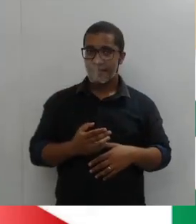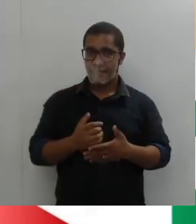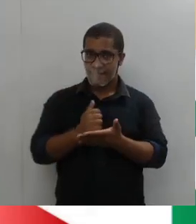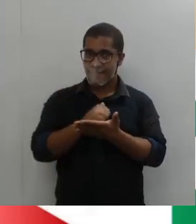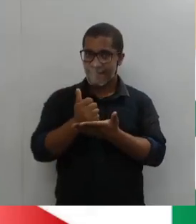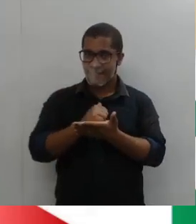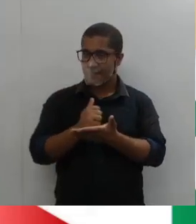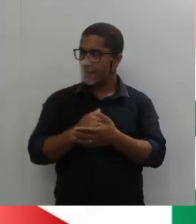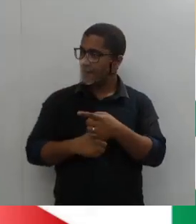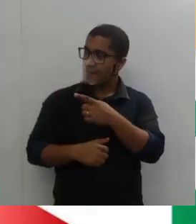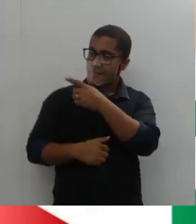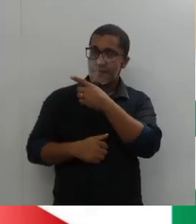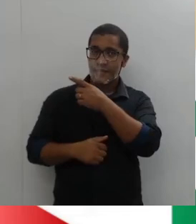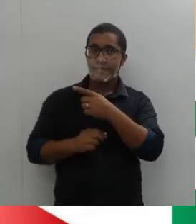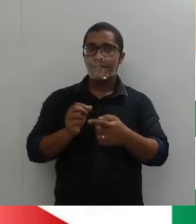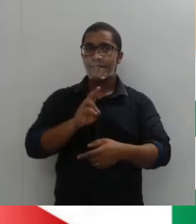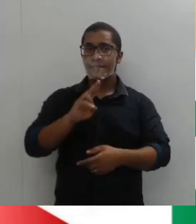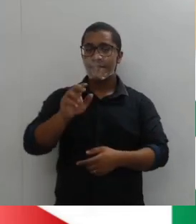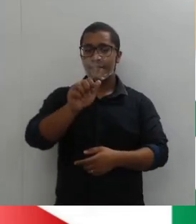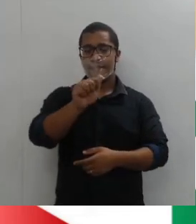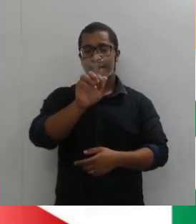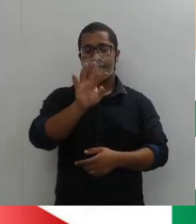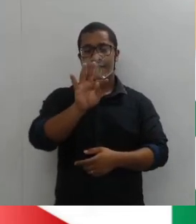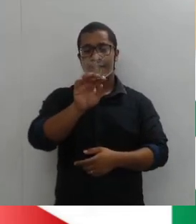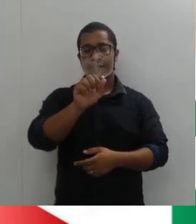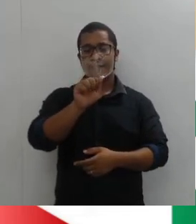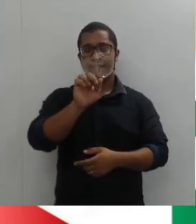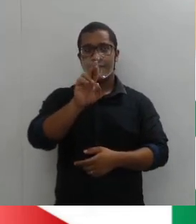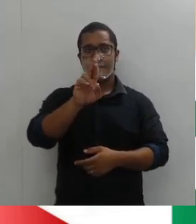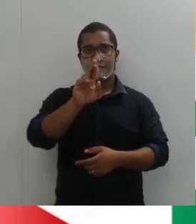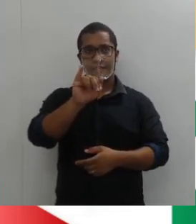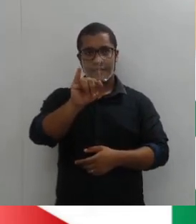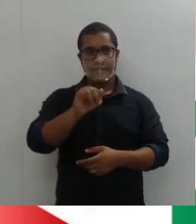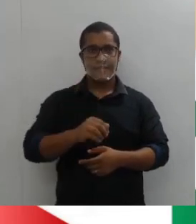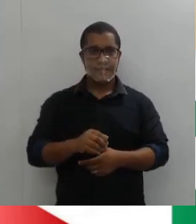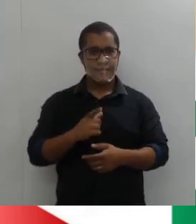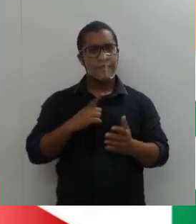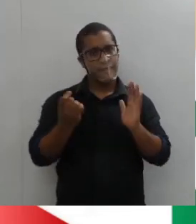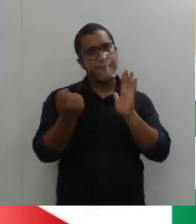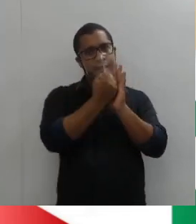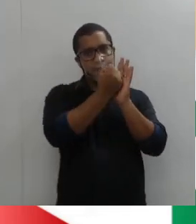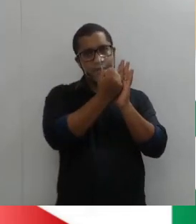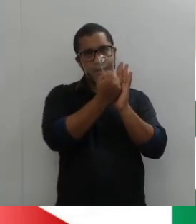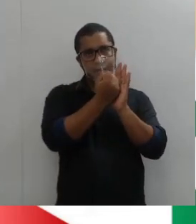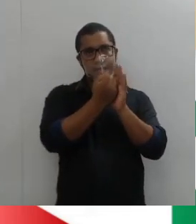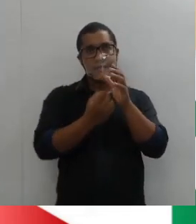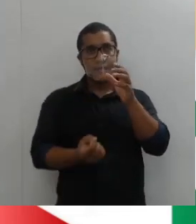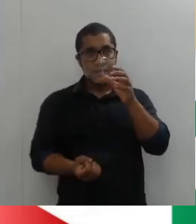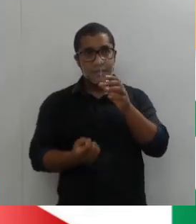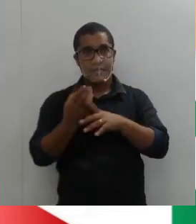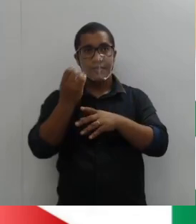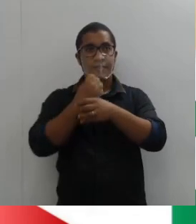videogames. Esse videogame é chamado de Atari, que é justamente uma marca, e ele foi criado em